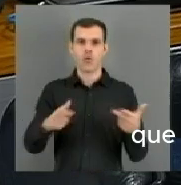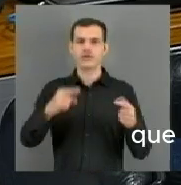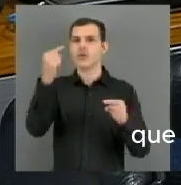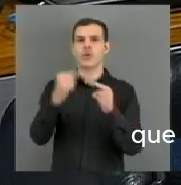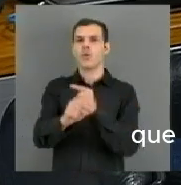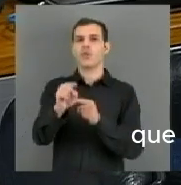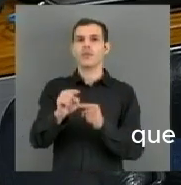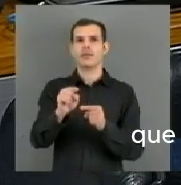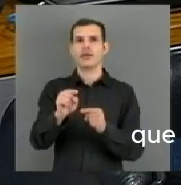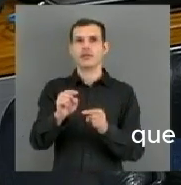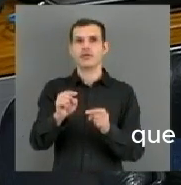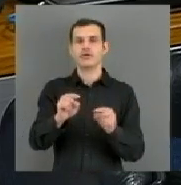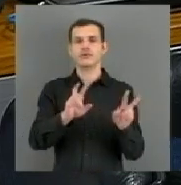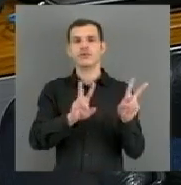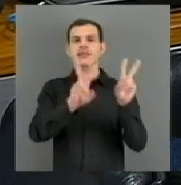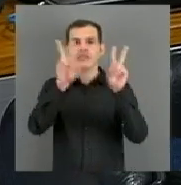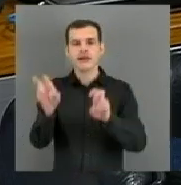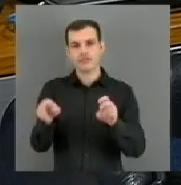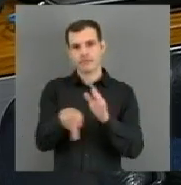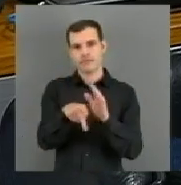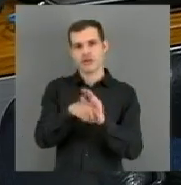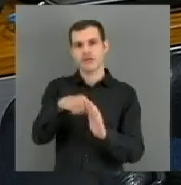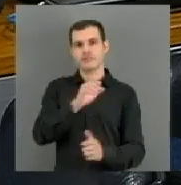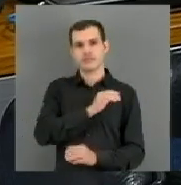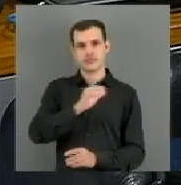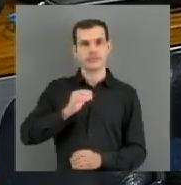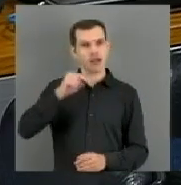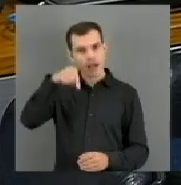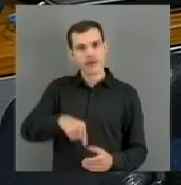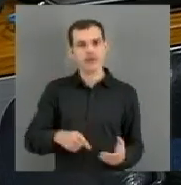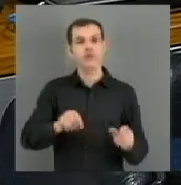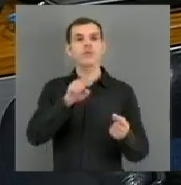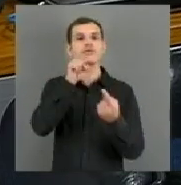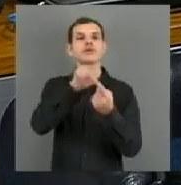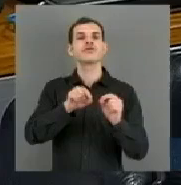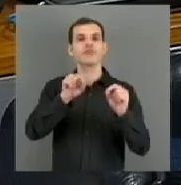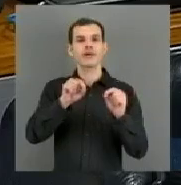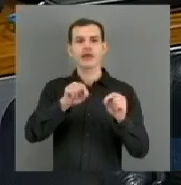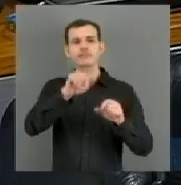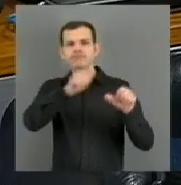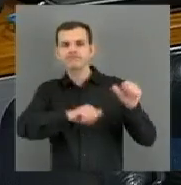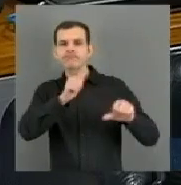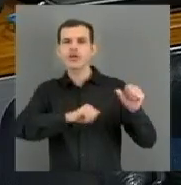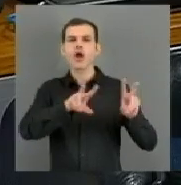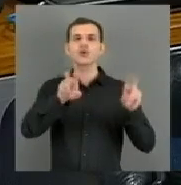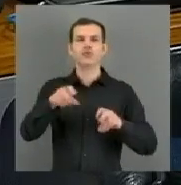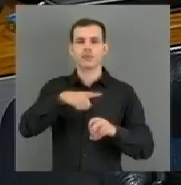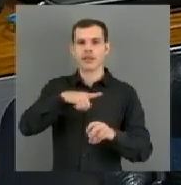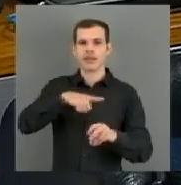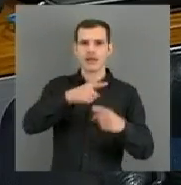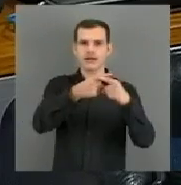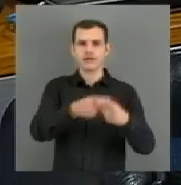correlação com o escopo dessa CPI, que é apurar a questão de manipulação esportiva. Então, a